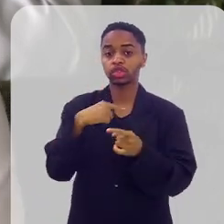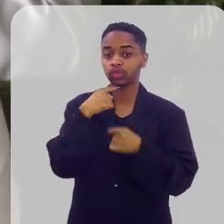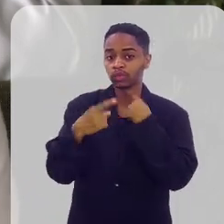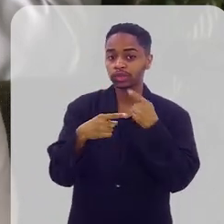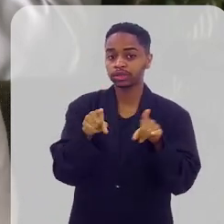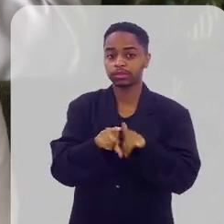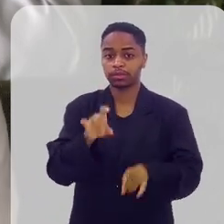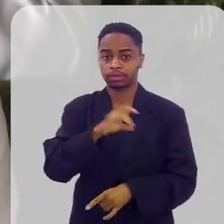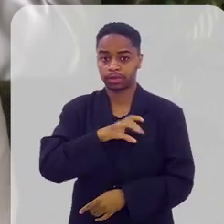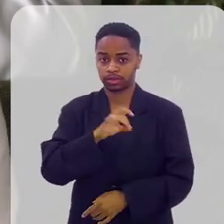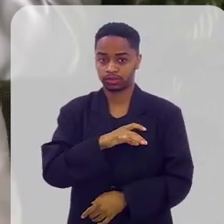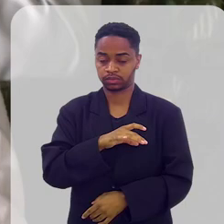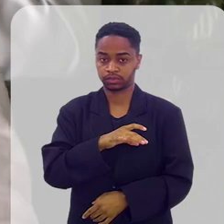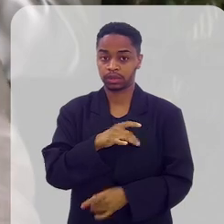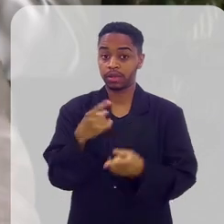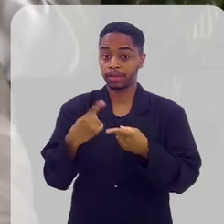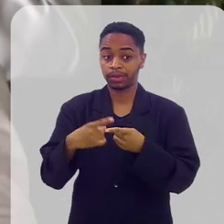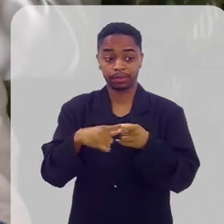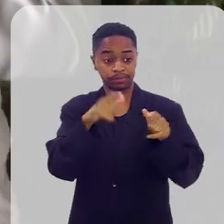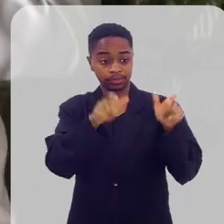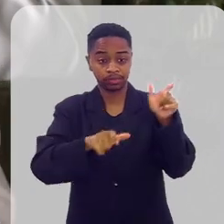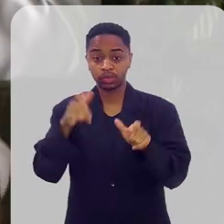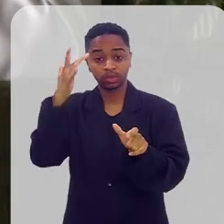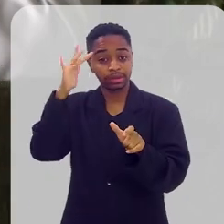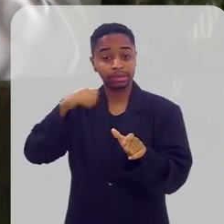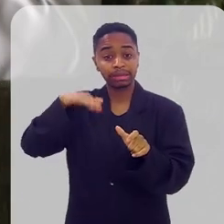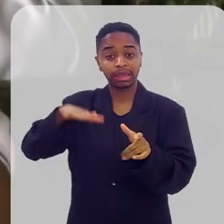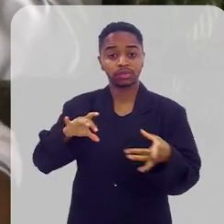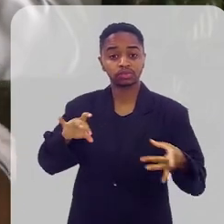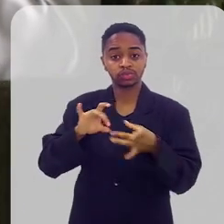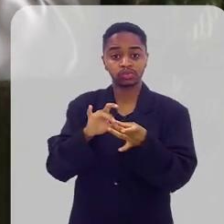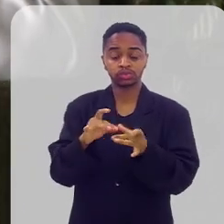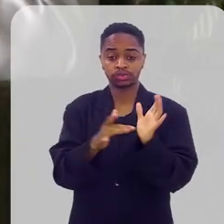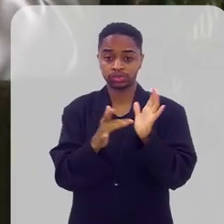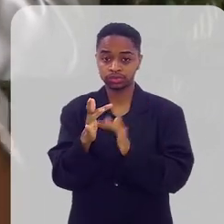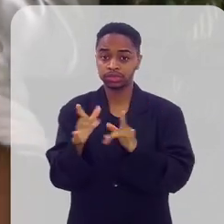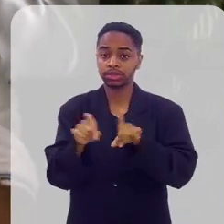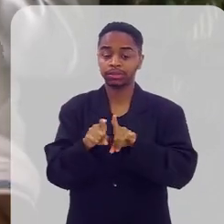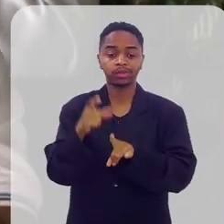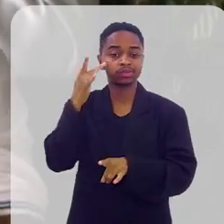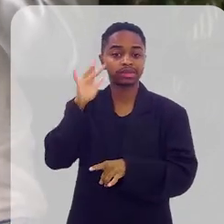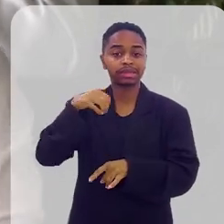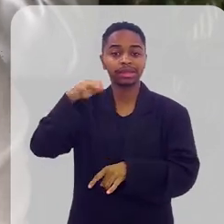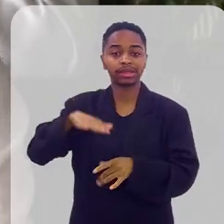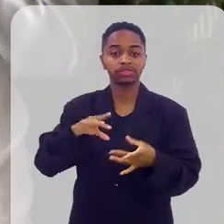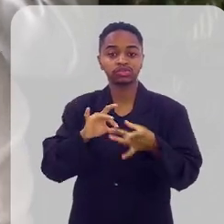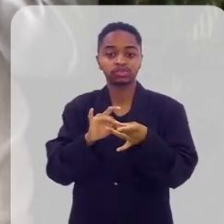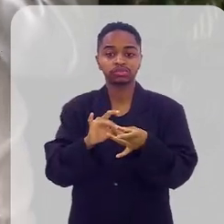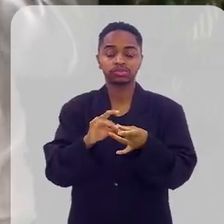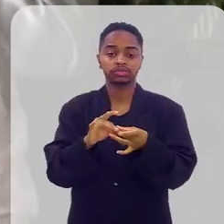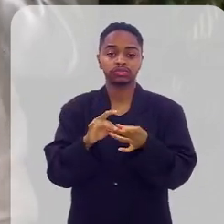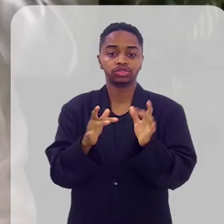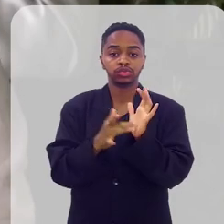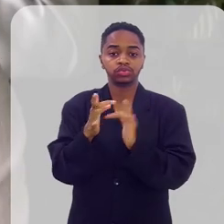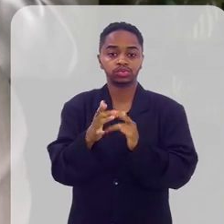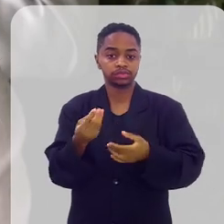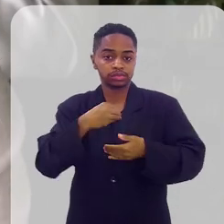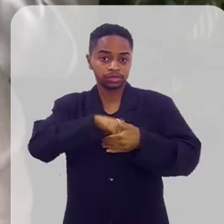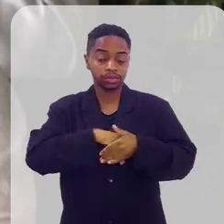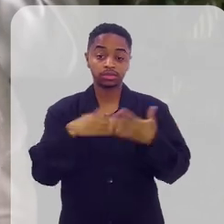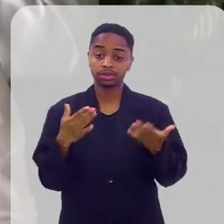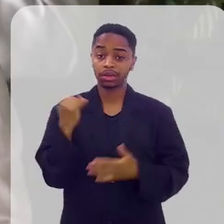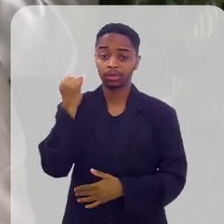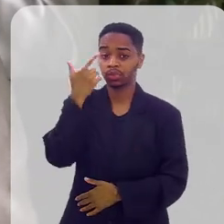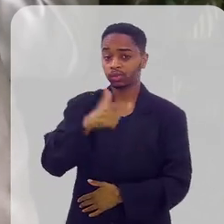e o medo. Meu Deus. É não saber quem é em Cristo Jesus e não saber quem Jesus é dentro dele mesmo. Então não importa o